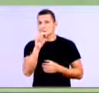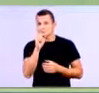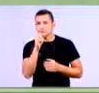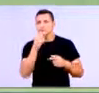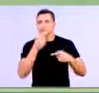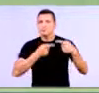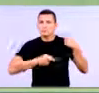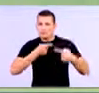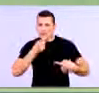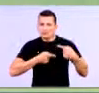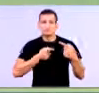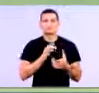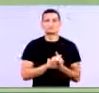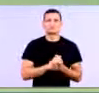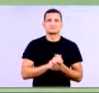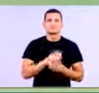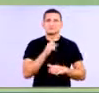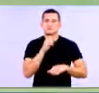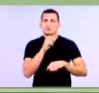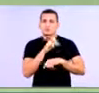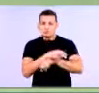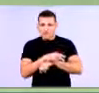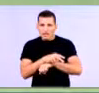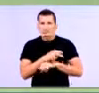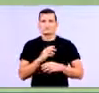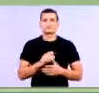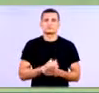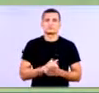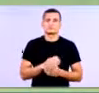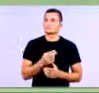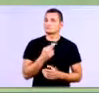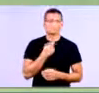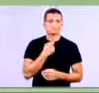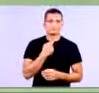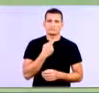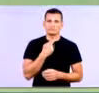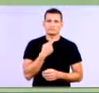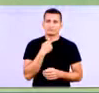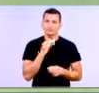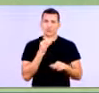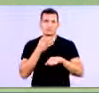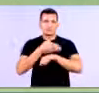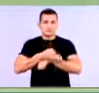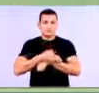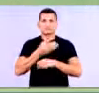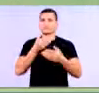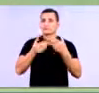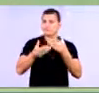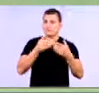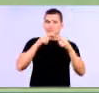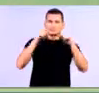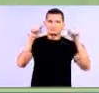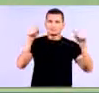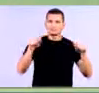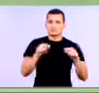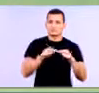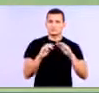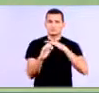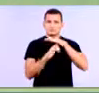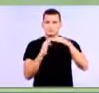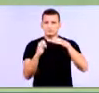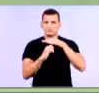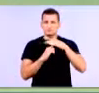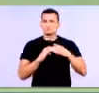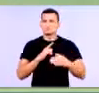concorrentes, contratos. Isso daí não pode estar ao acesso de qualquer funcionário da empresa.